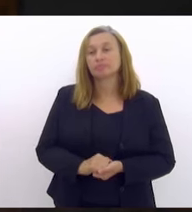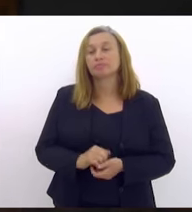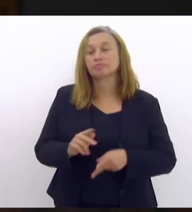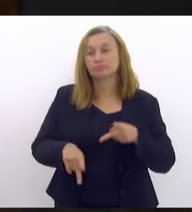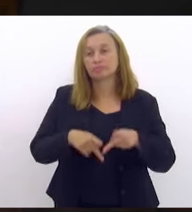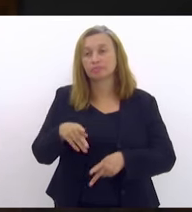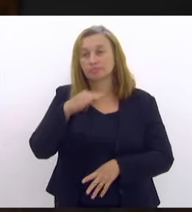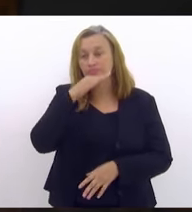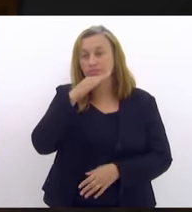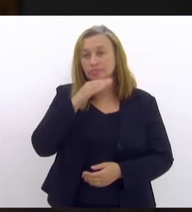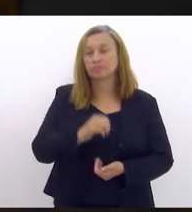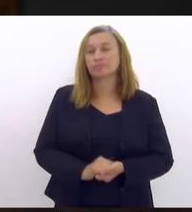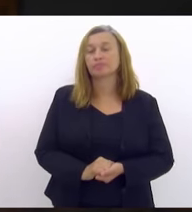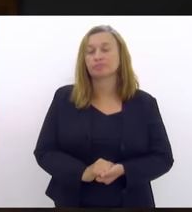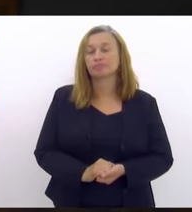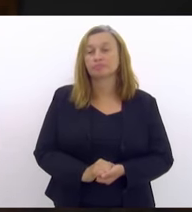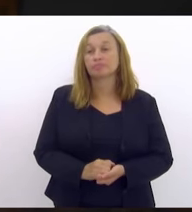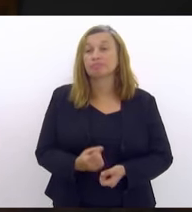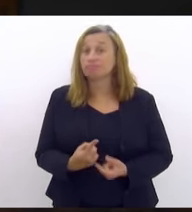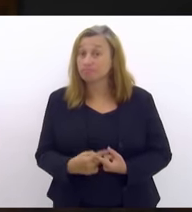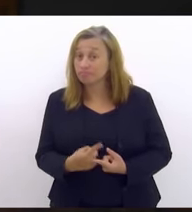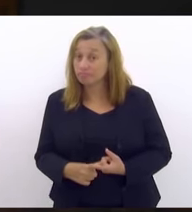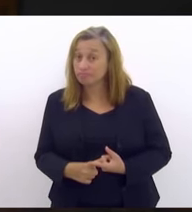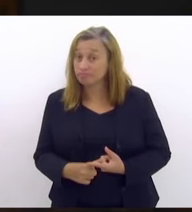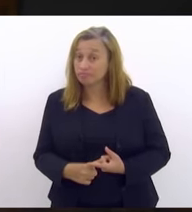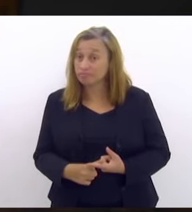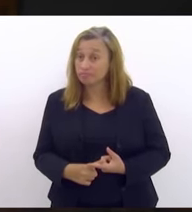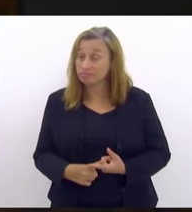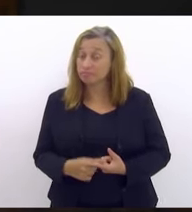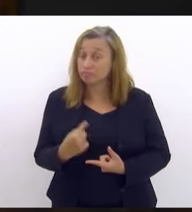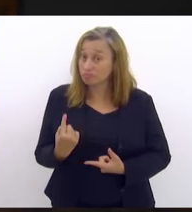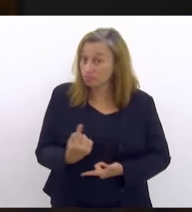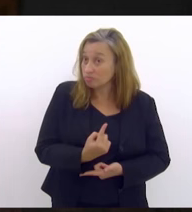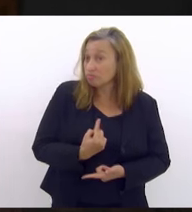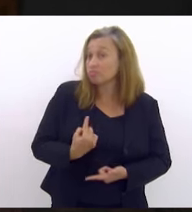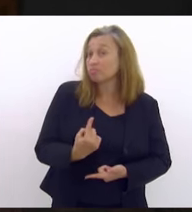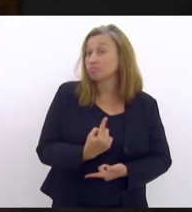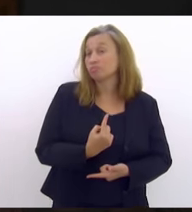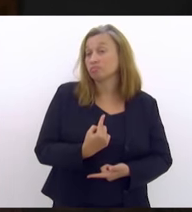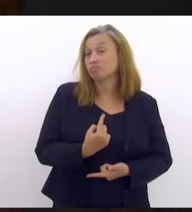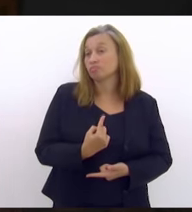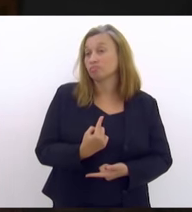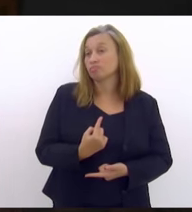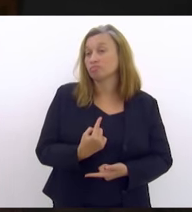de Mangaratiba. Porque, através de nós,